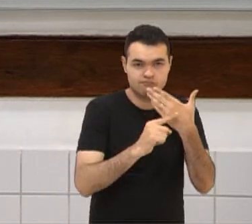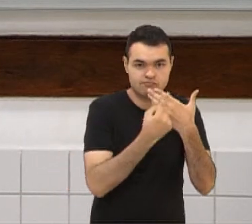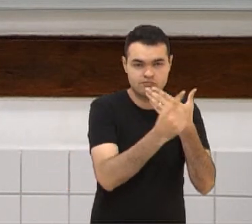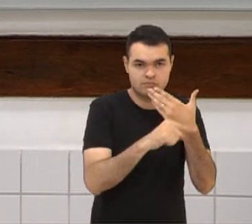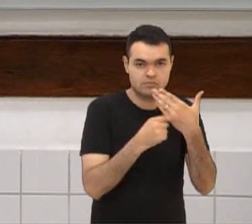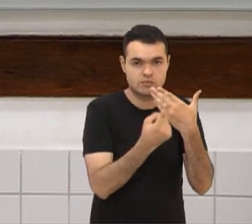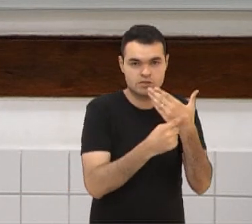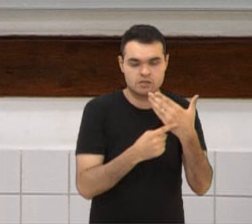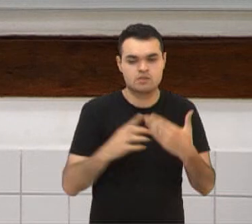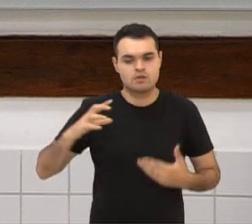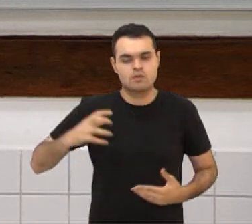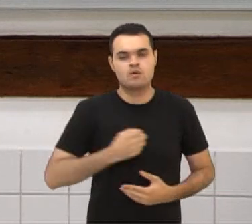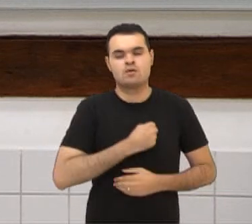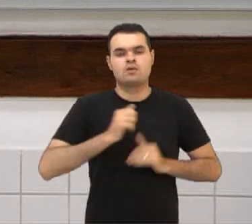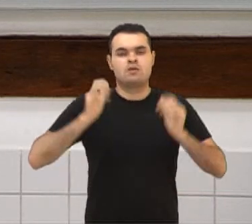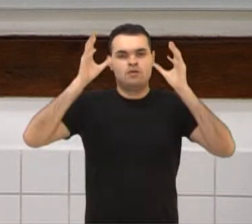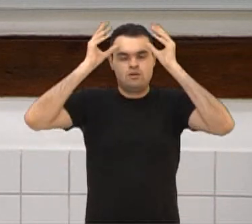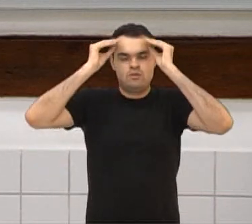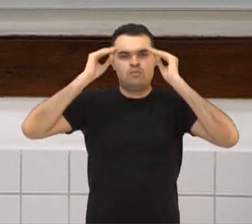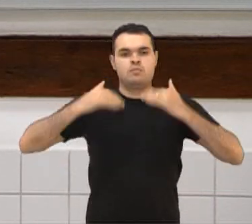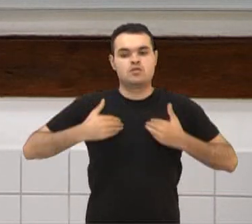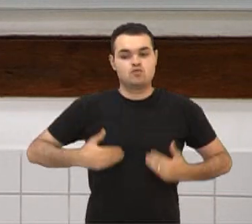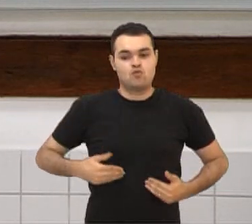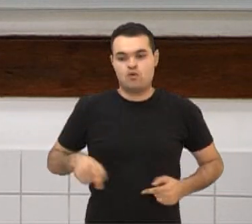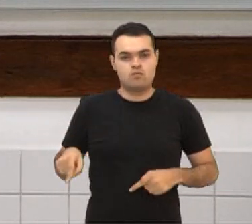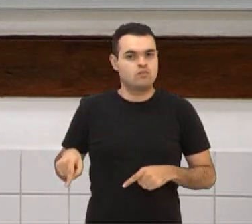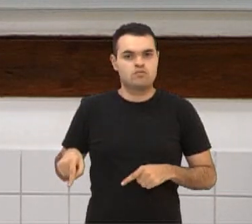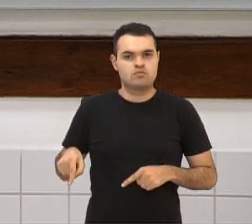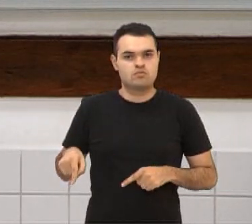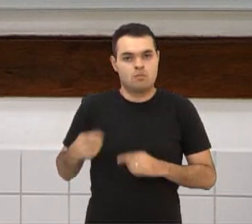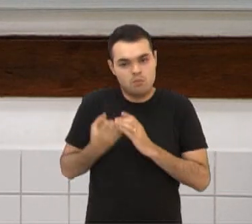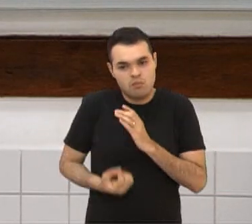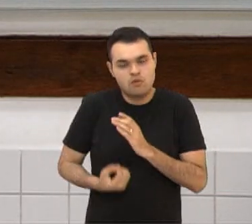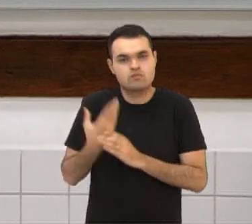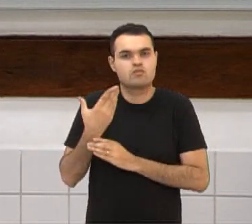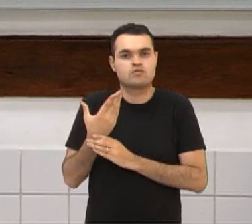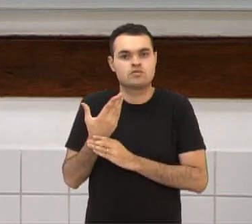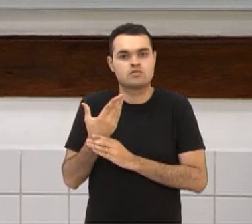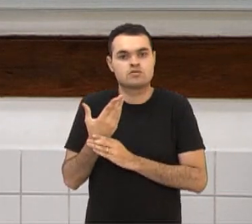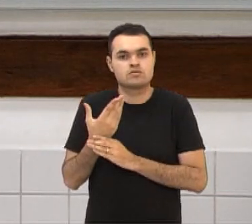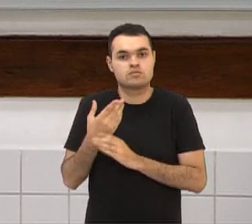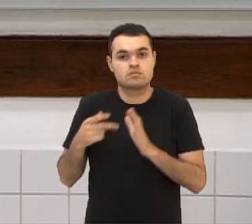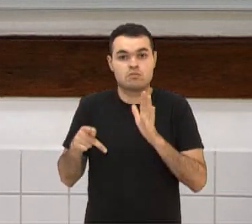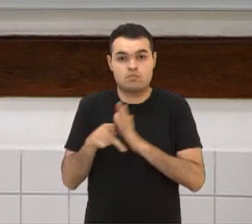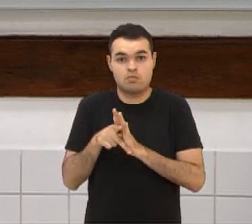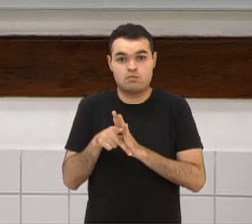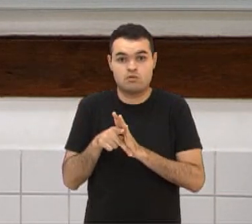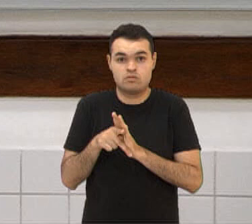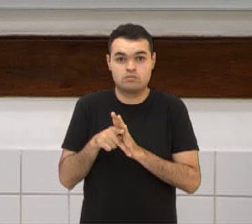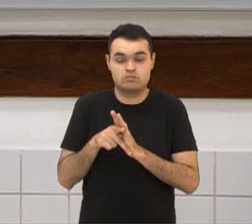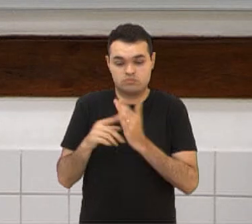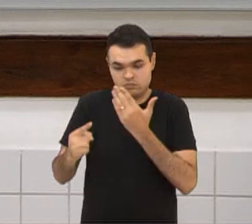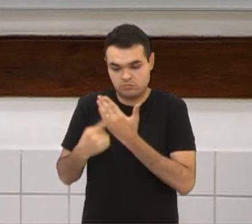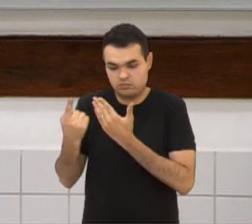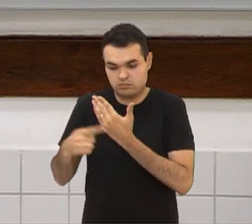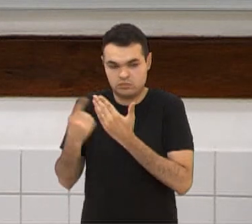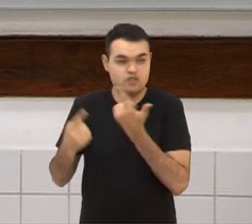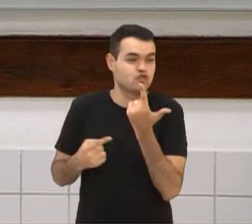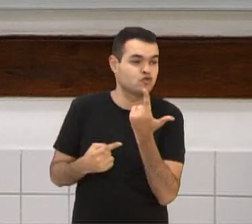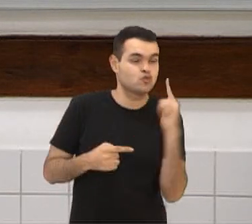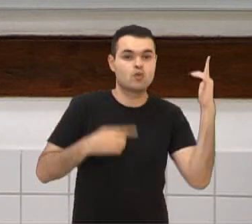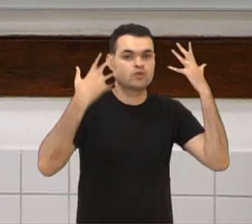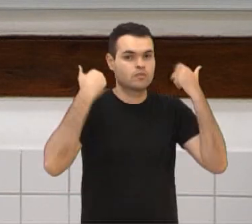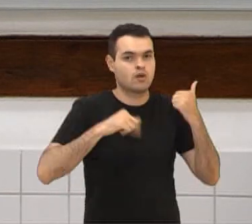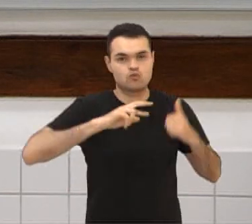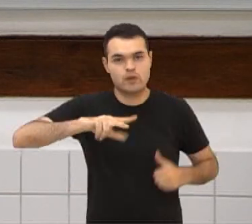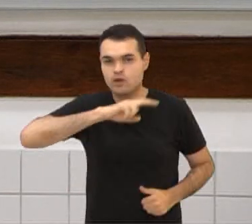Ela se salvou daquela, mas o corpo dela vai produzir anticorpos contra os anticorpos que veio de um outro